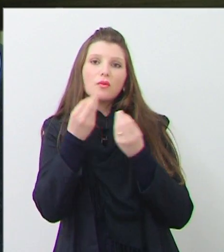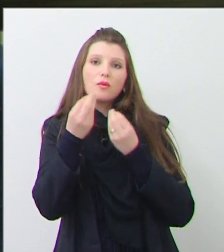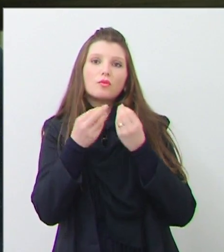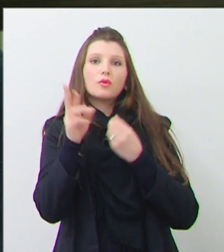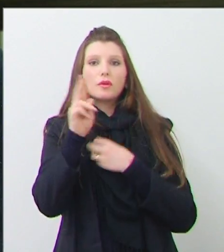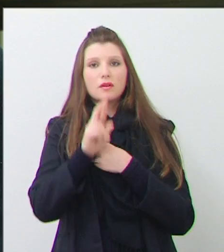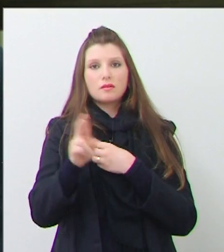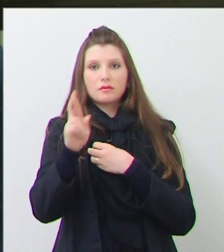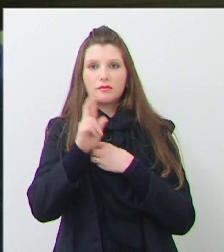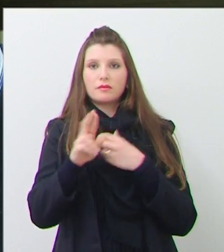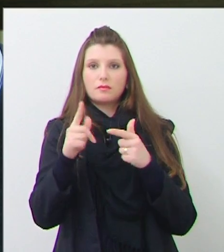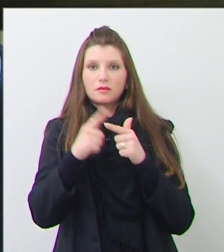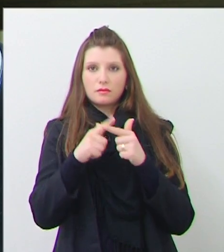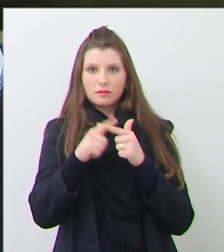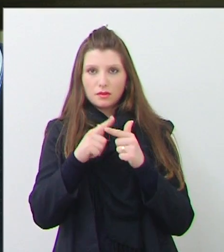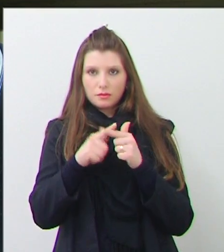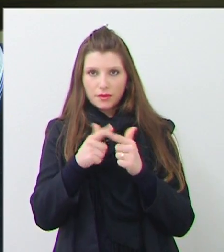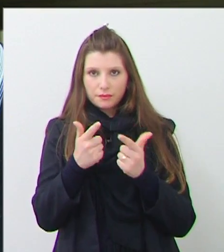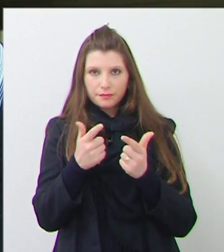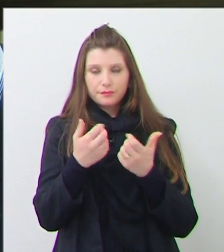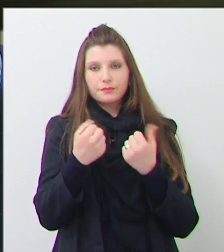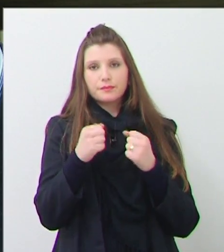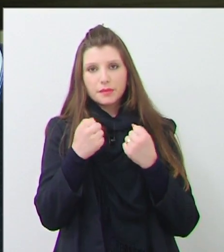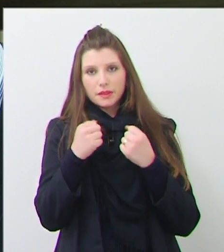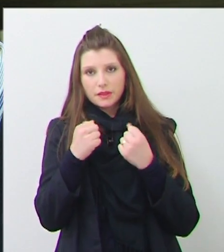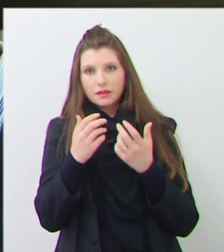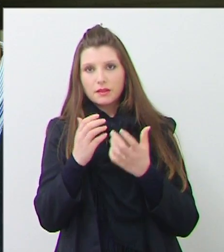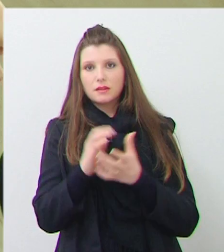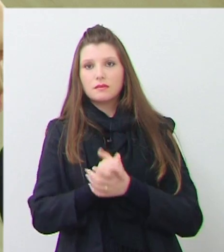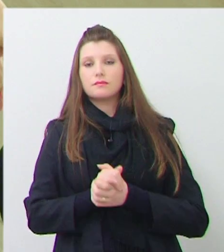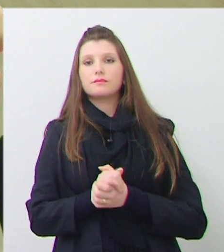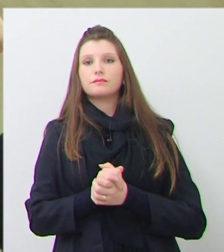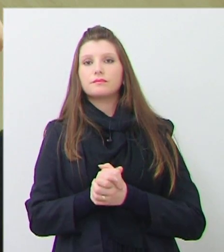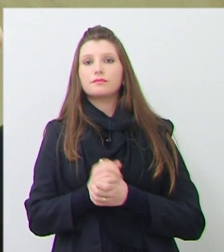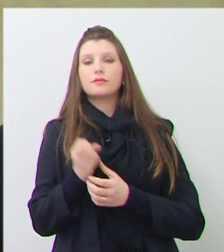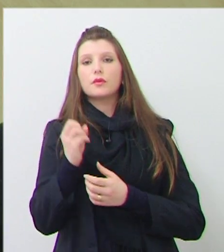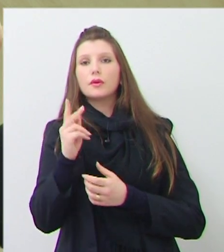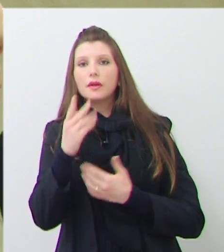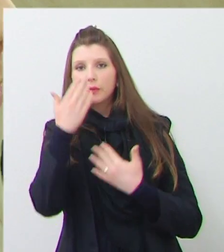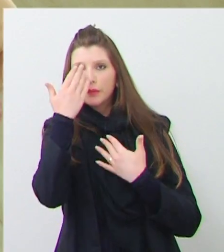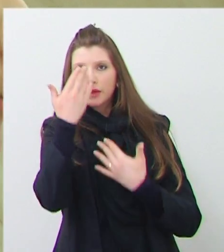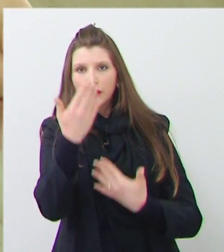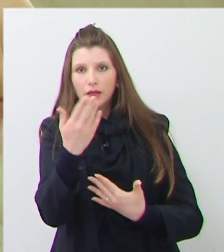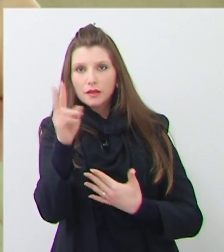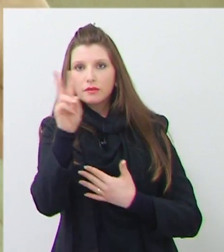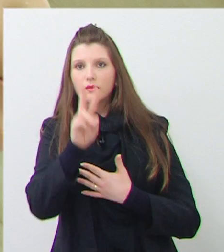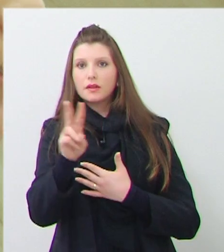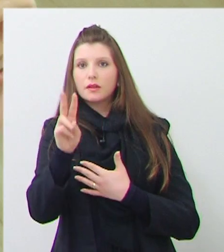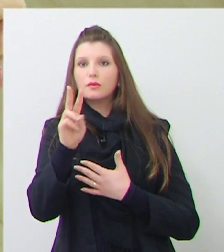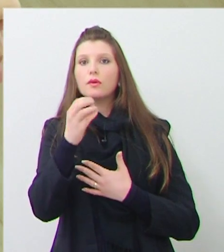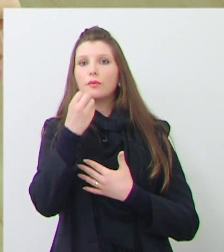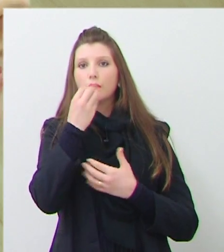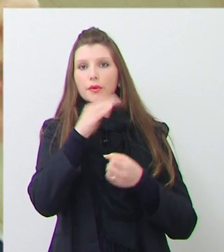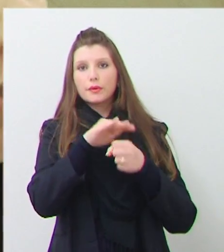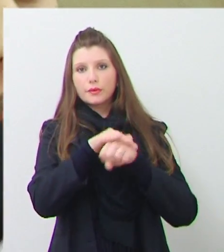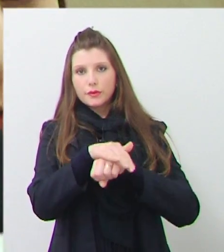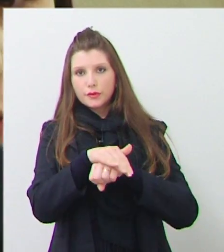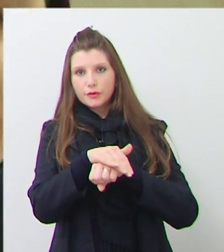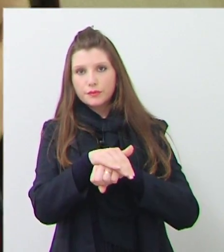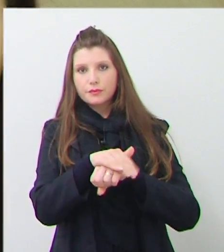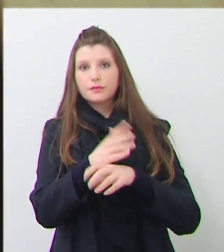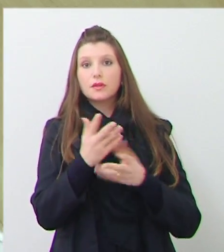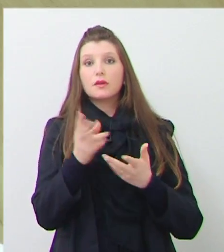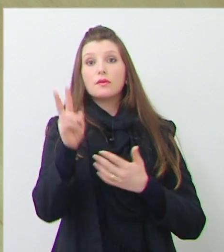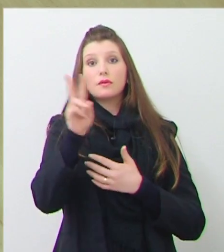problema dessas travessias de trilho na nossa região. Ok, muito obrigada, vereador. Tenha uma boa noite. Boa noite. Esse, então,